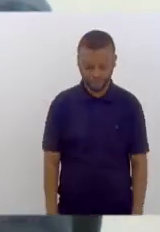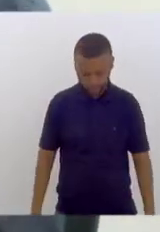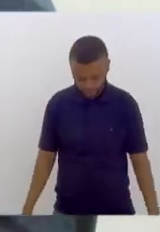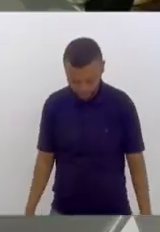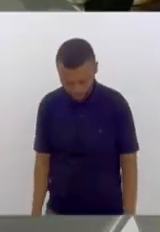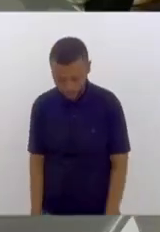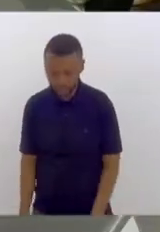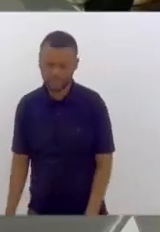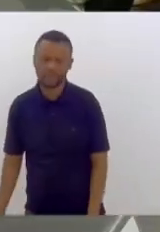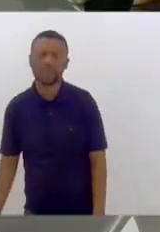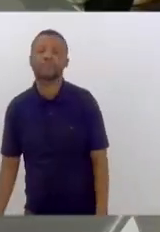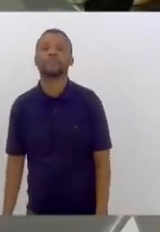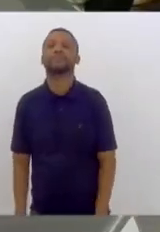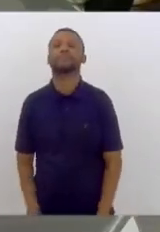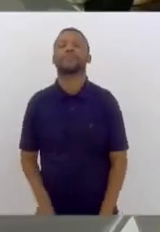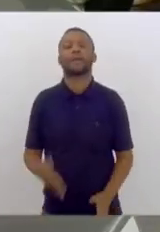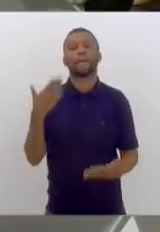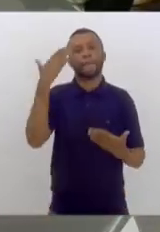deputado.